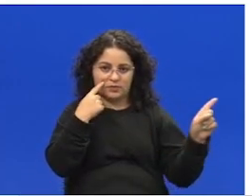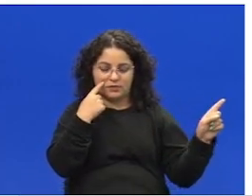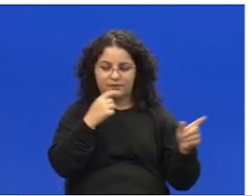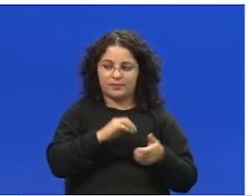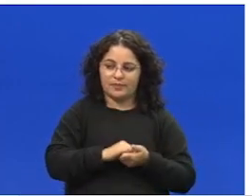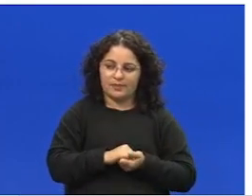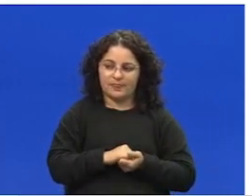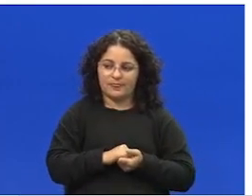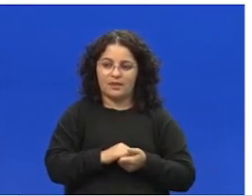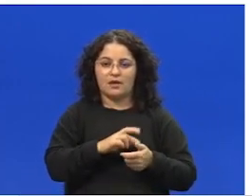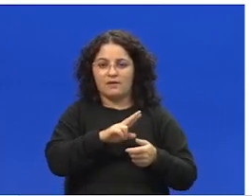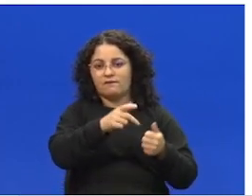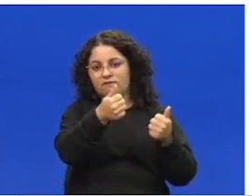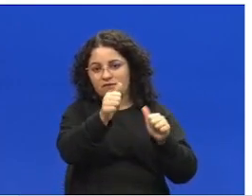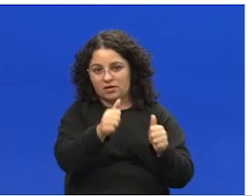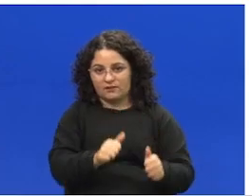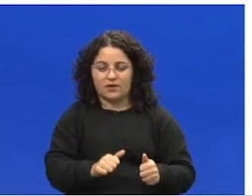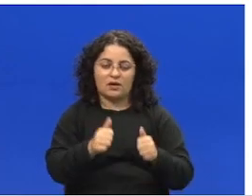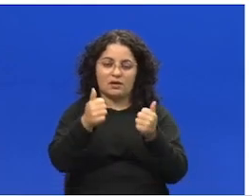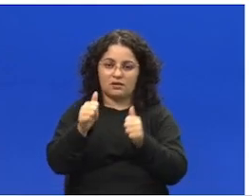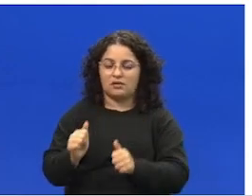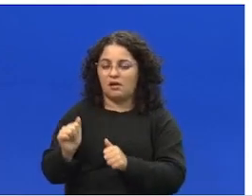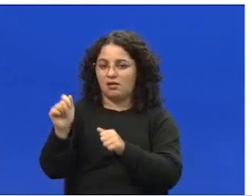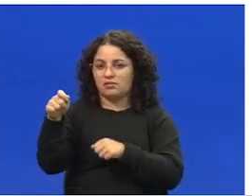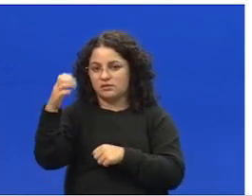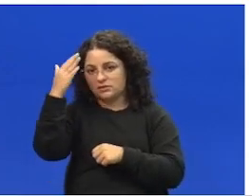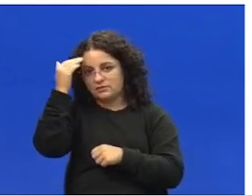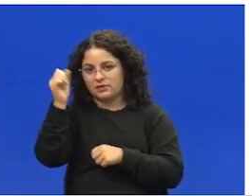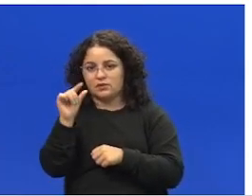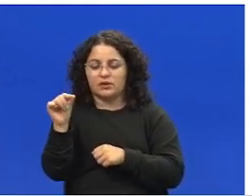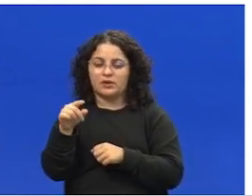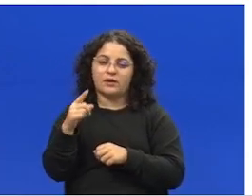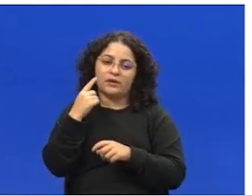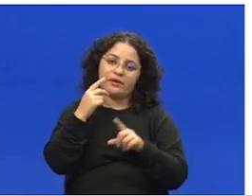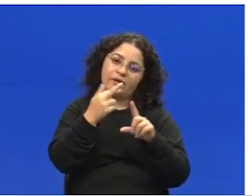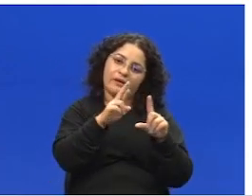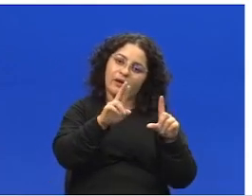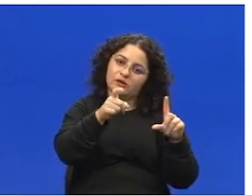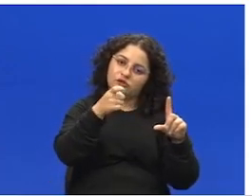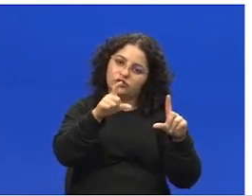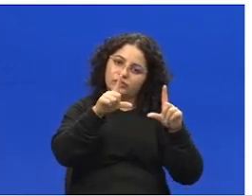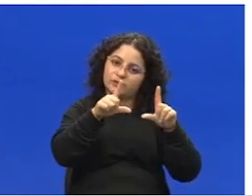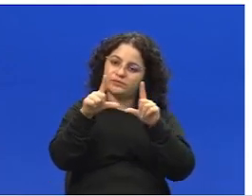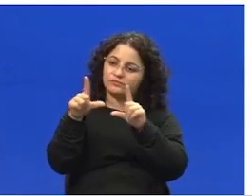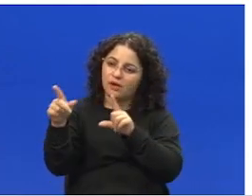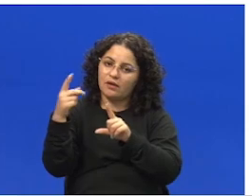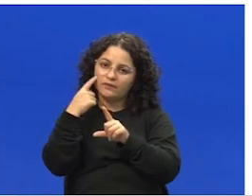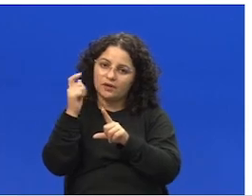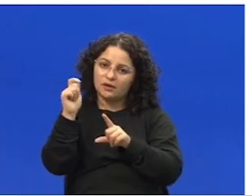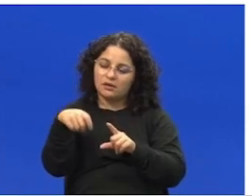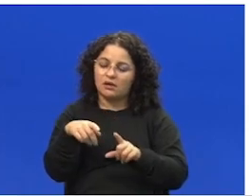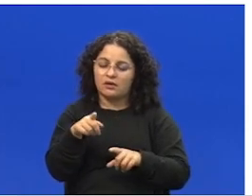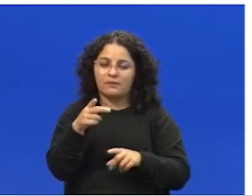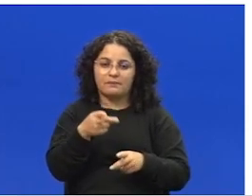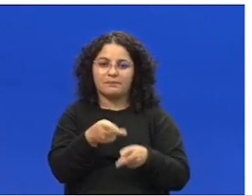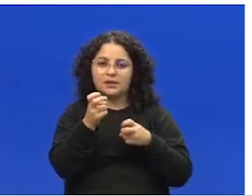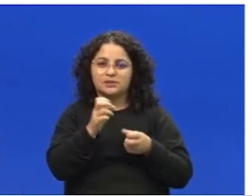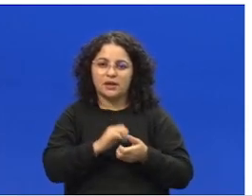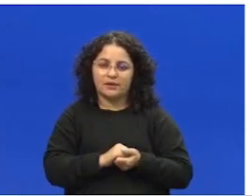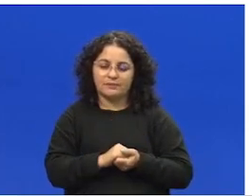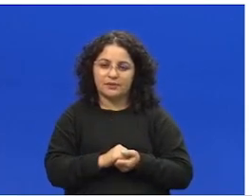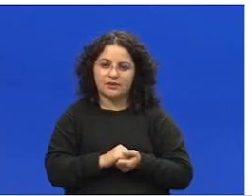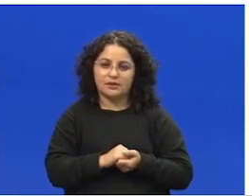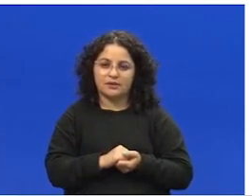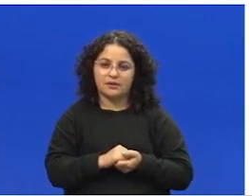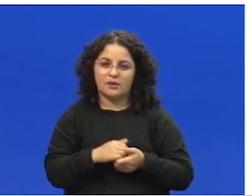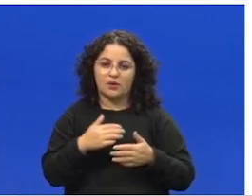são avaliados e determinados por uma imagem radiológica, onde eu vou observar o quanto